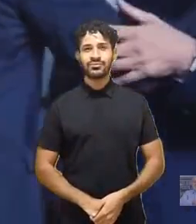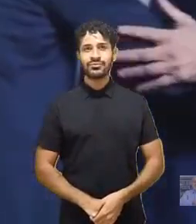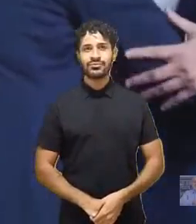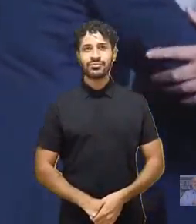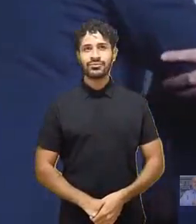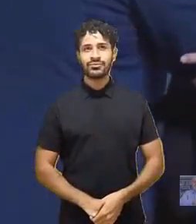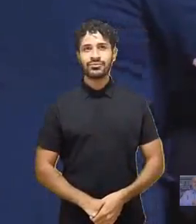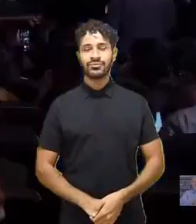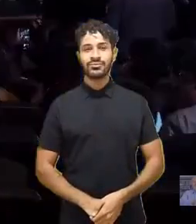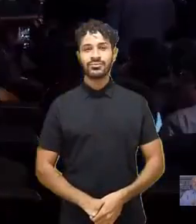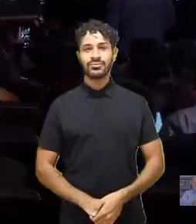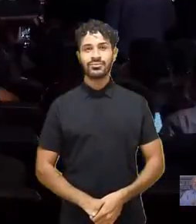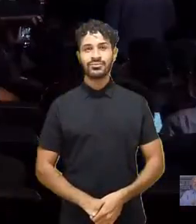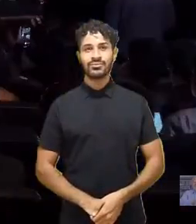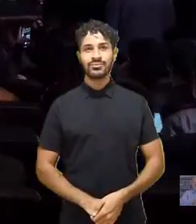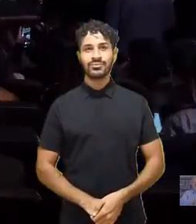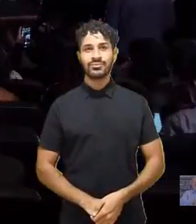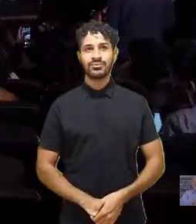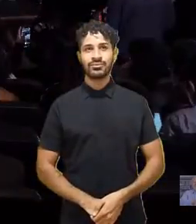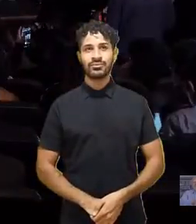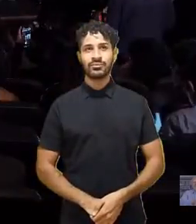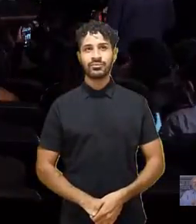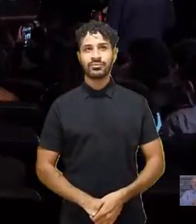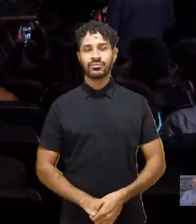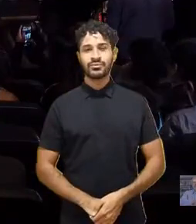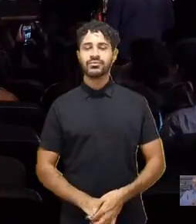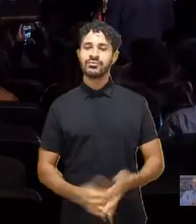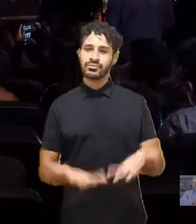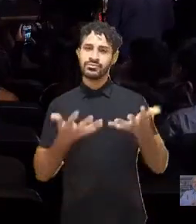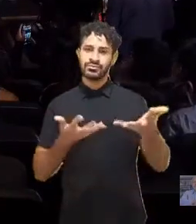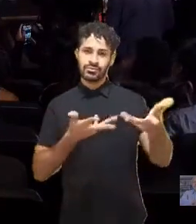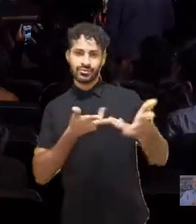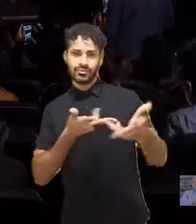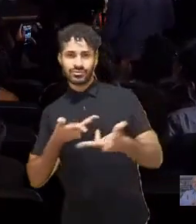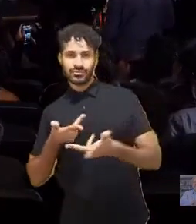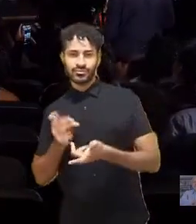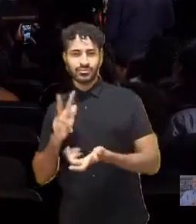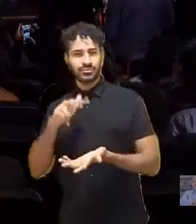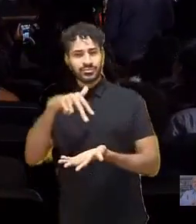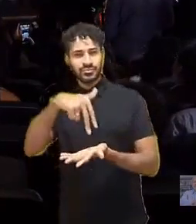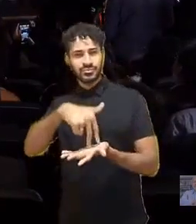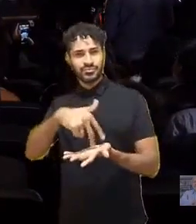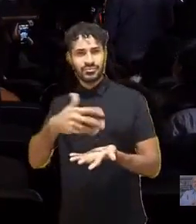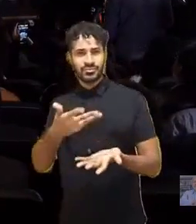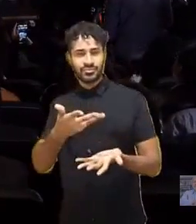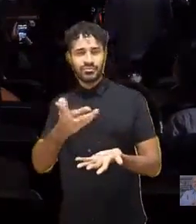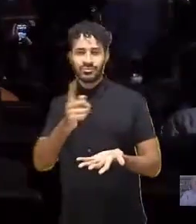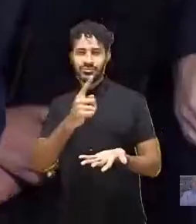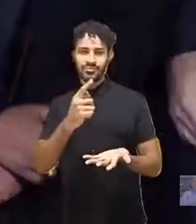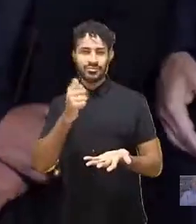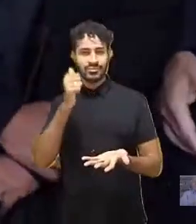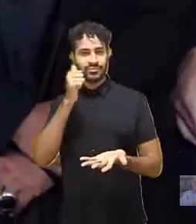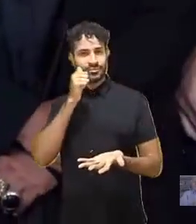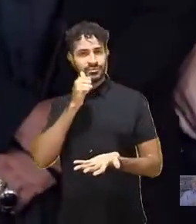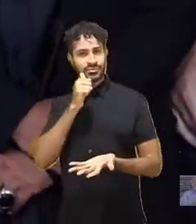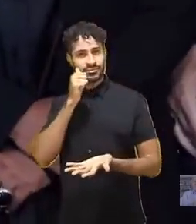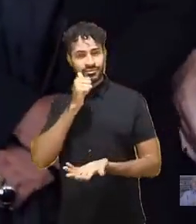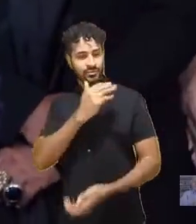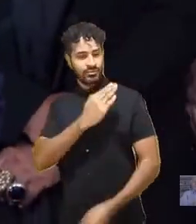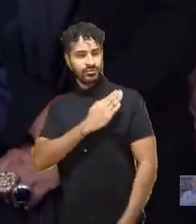bem Quero convidar a nossa companheira